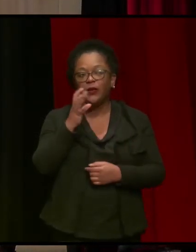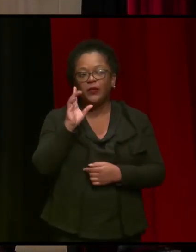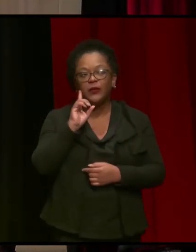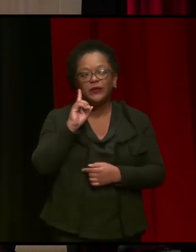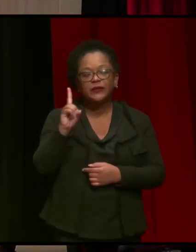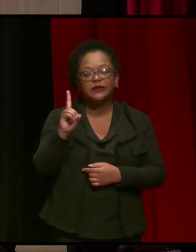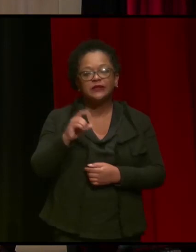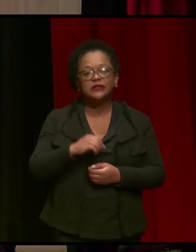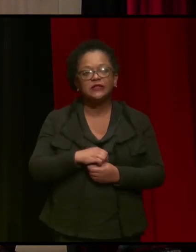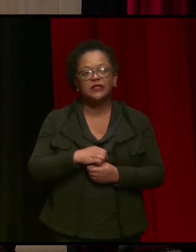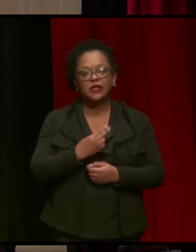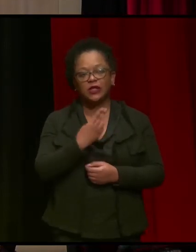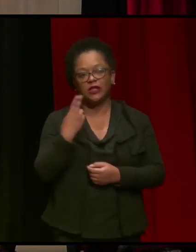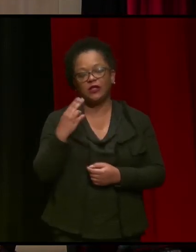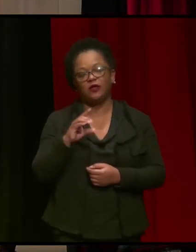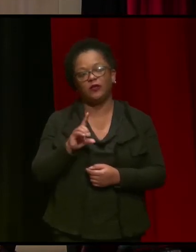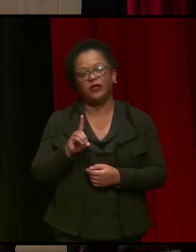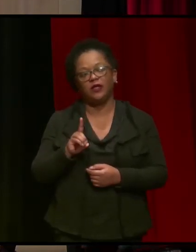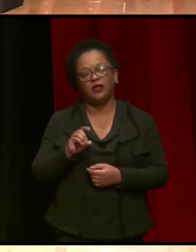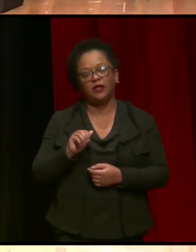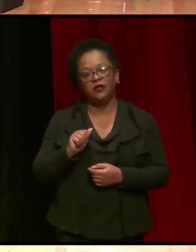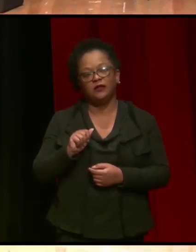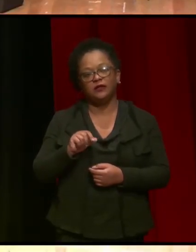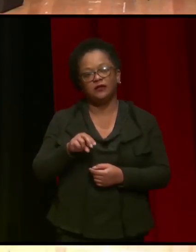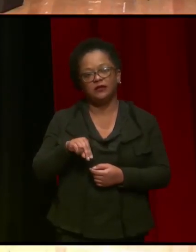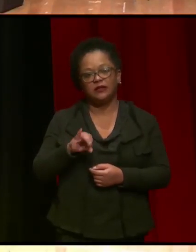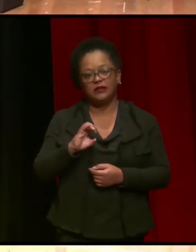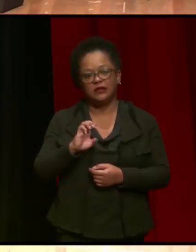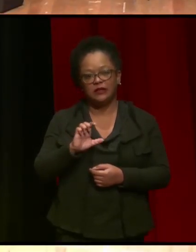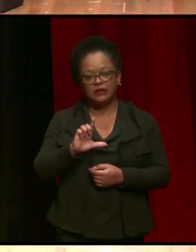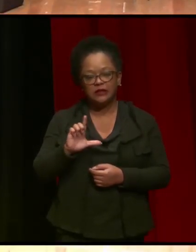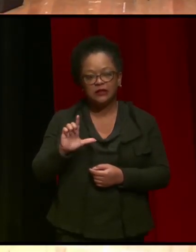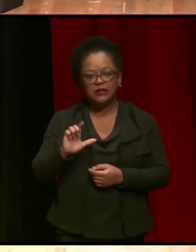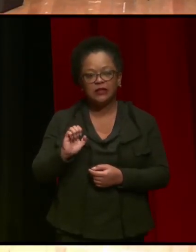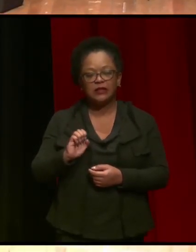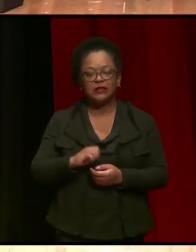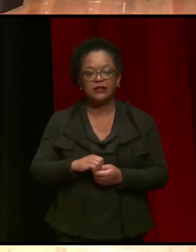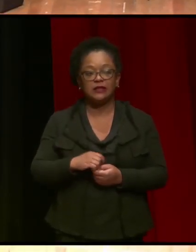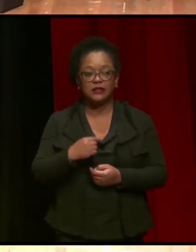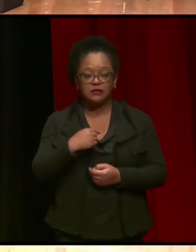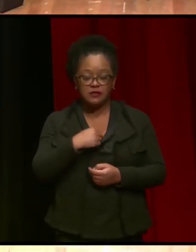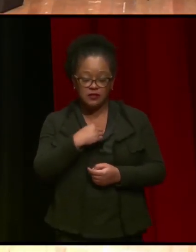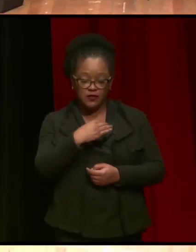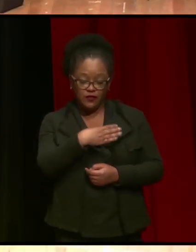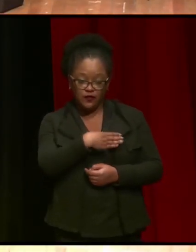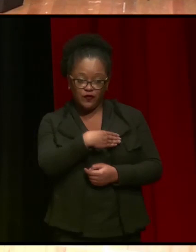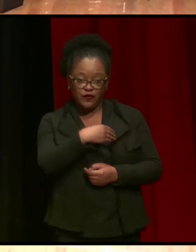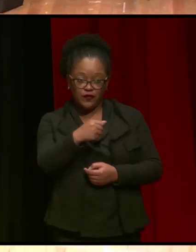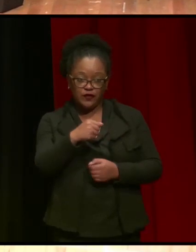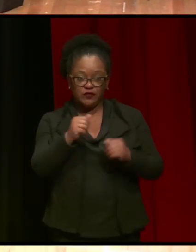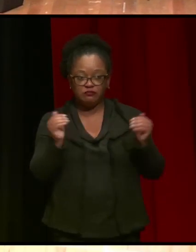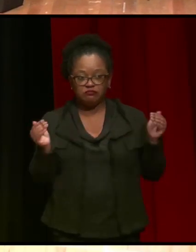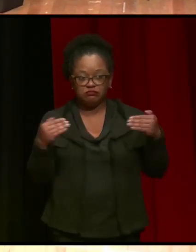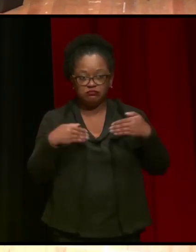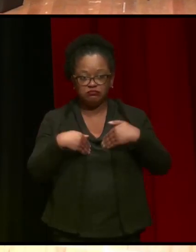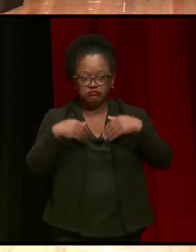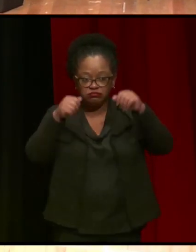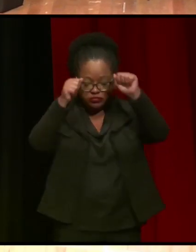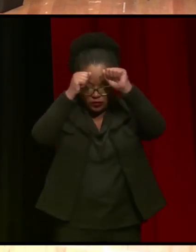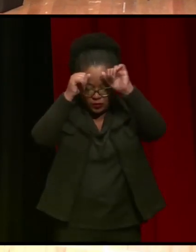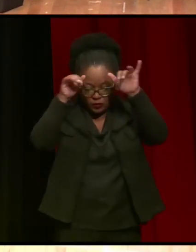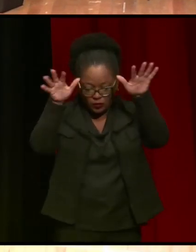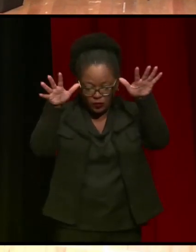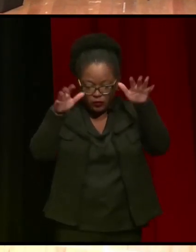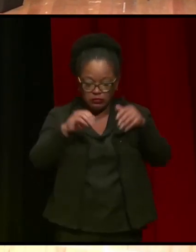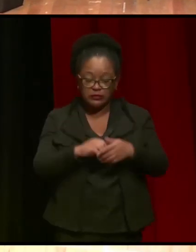Bom dia, me chamo Daniele, sou de Jandira. Eu tenho um filho autista. E recentemente o